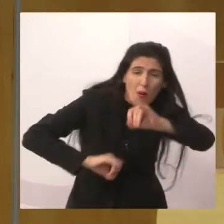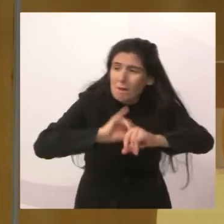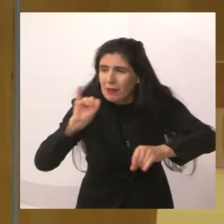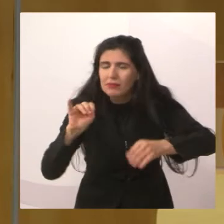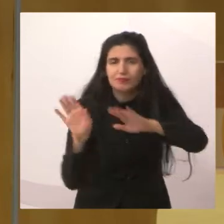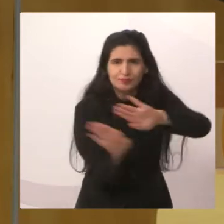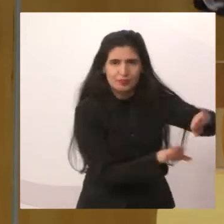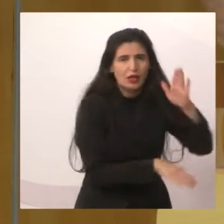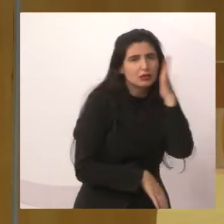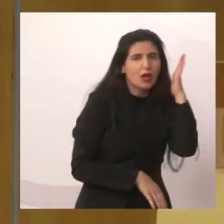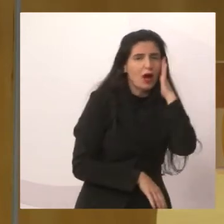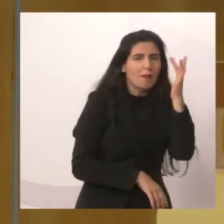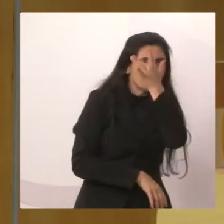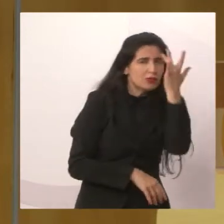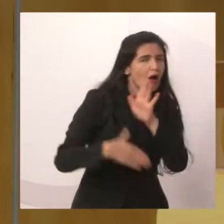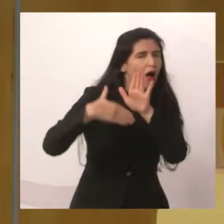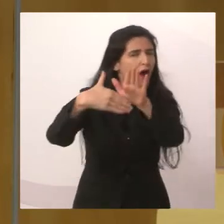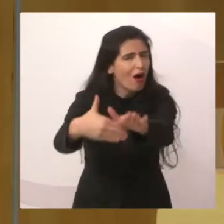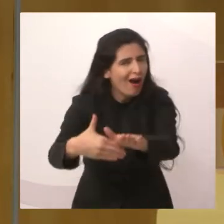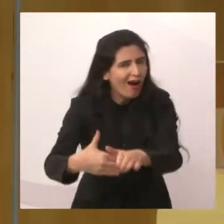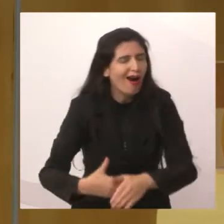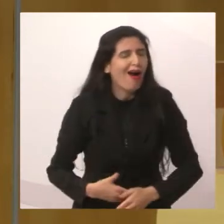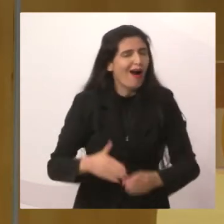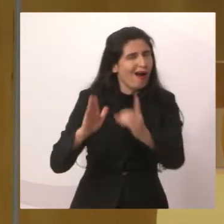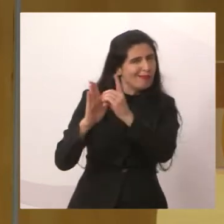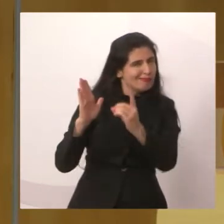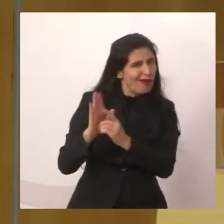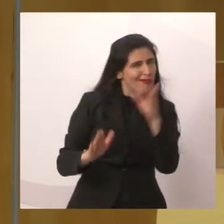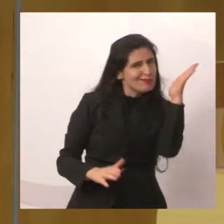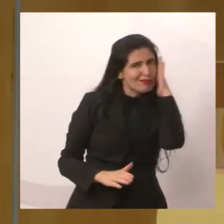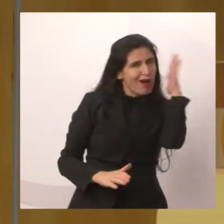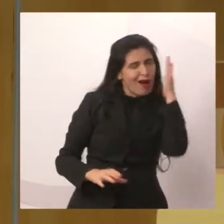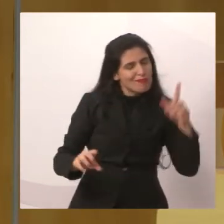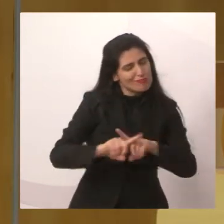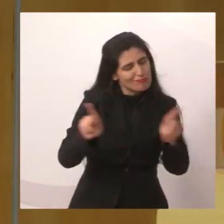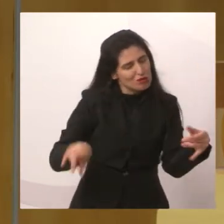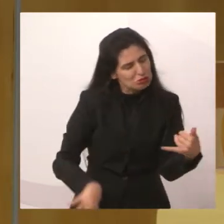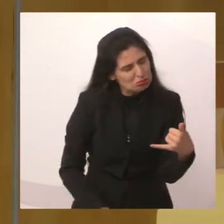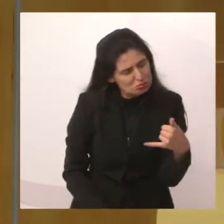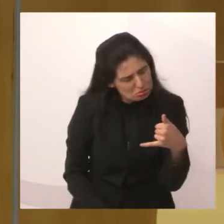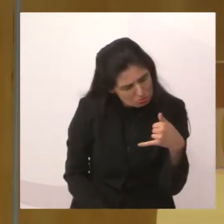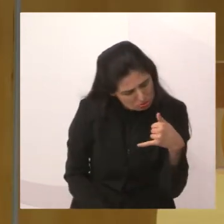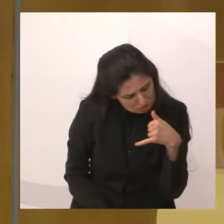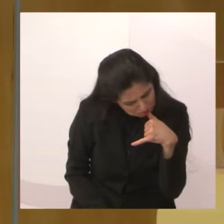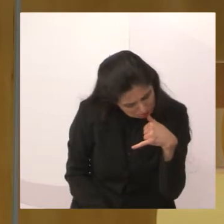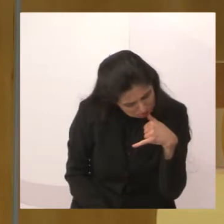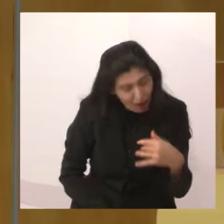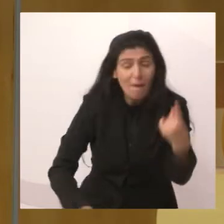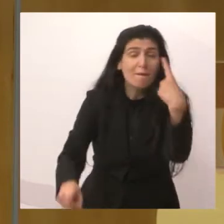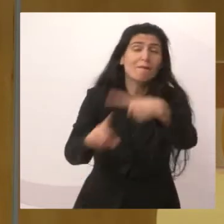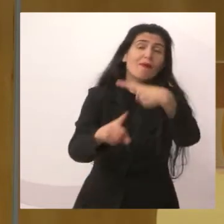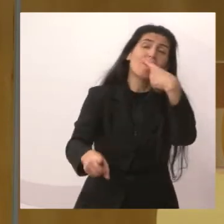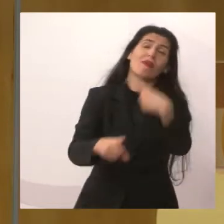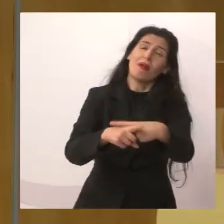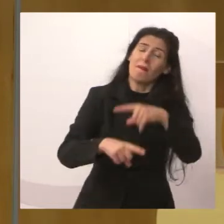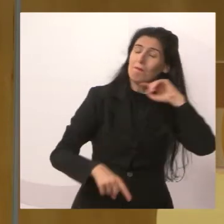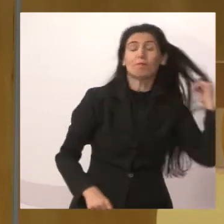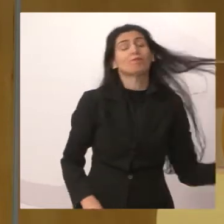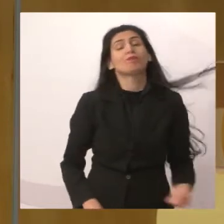decreto, a gente sabe quem o subsidiou, e é uma pena, porque foi eleito